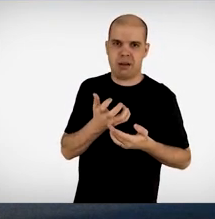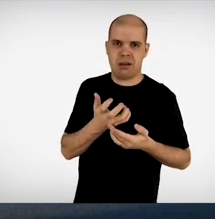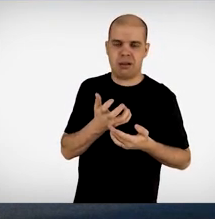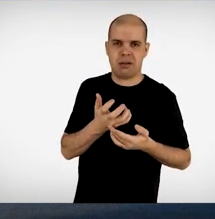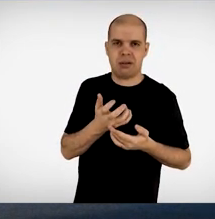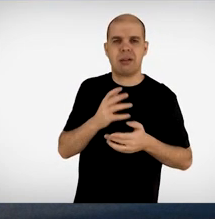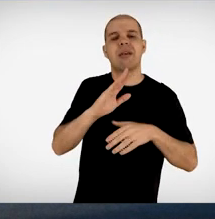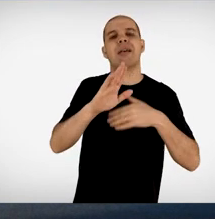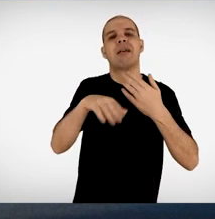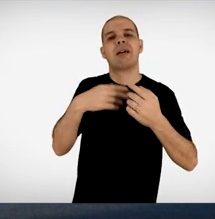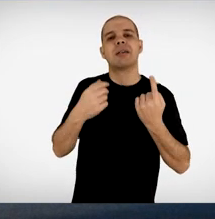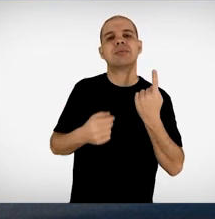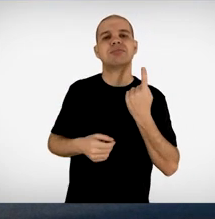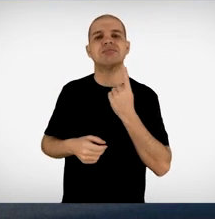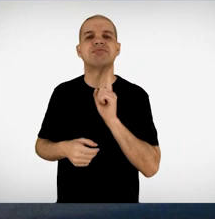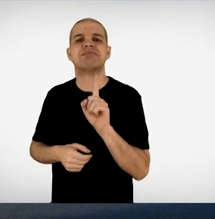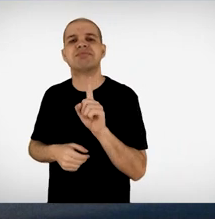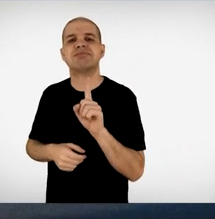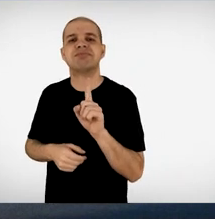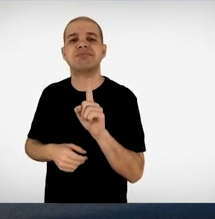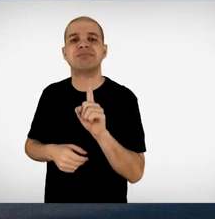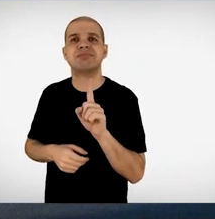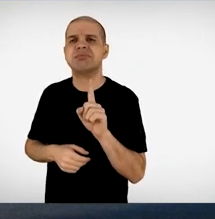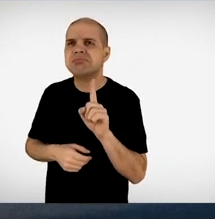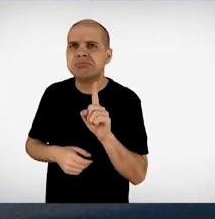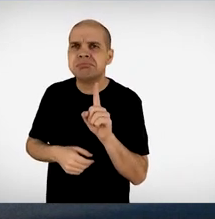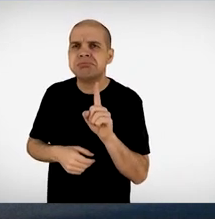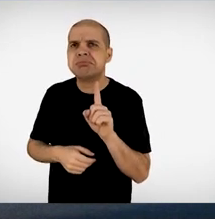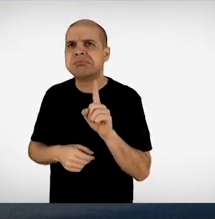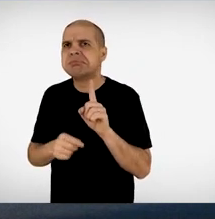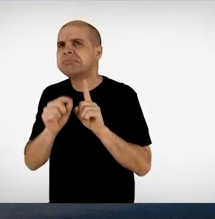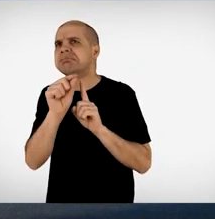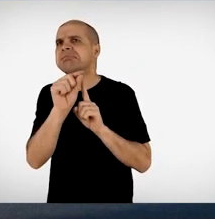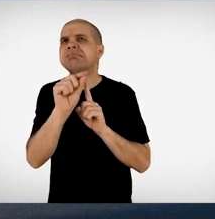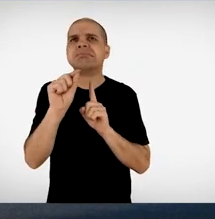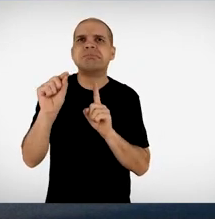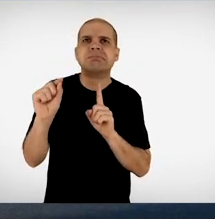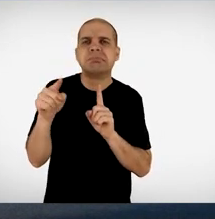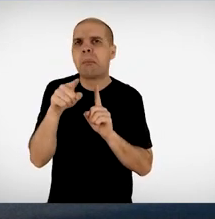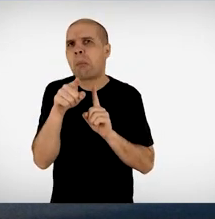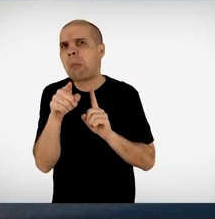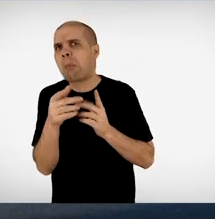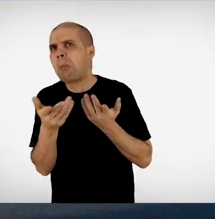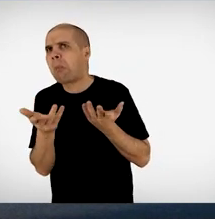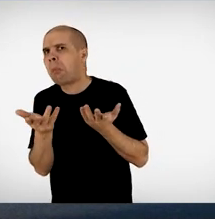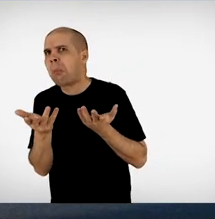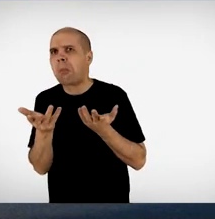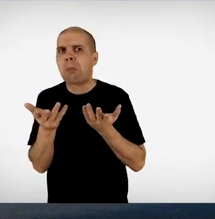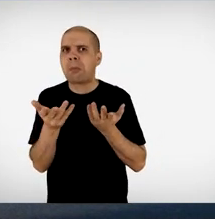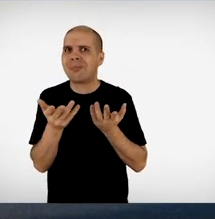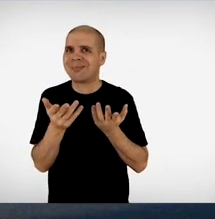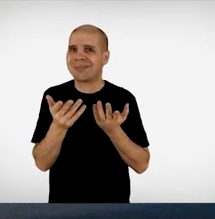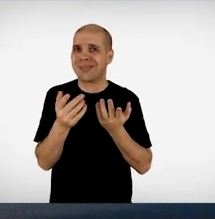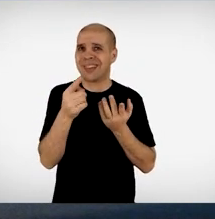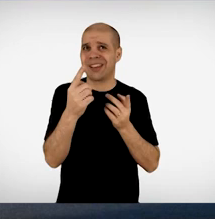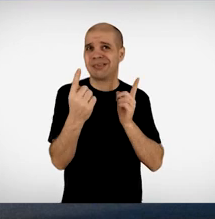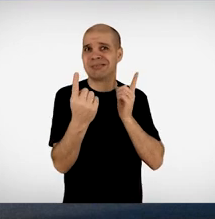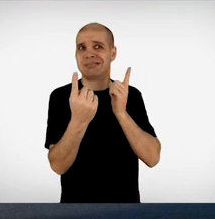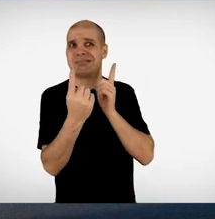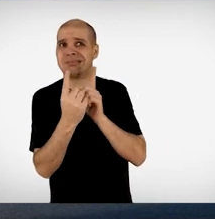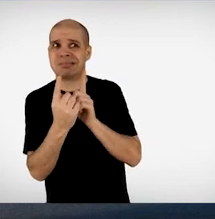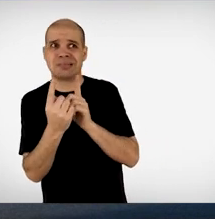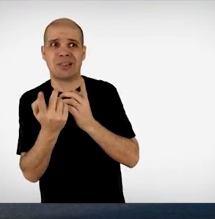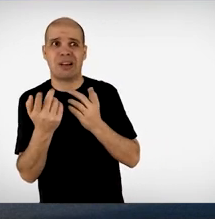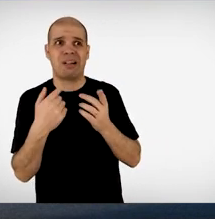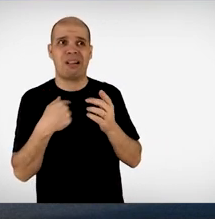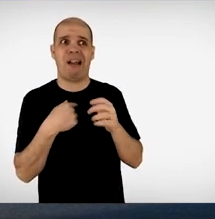ele. E, de repente, ela conhece um cara... Qual que é o limite? O que é traição? Qual mais íntimo que a gente pode ser um do outro sem